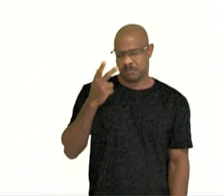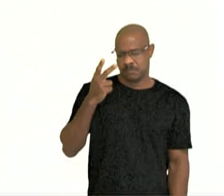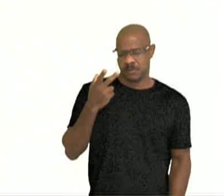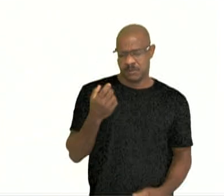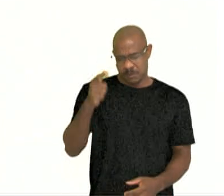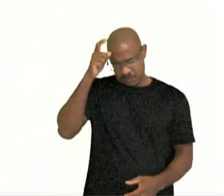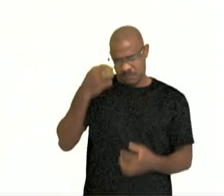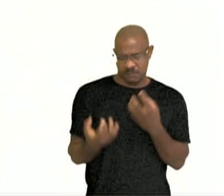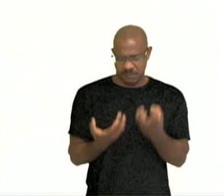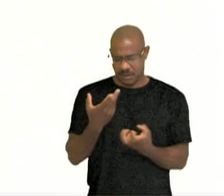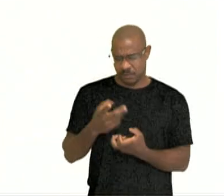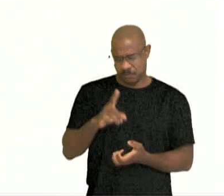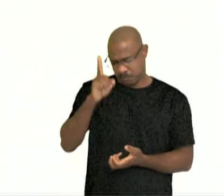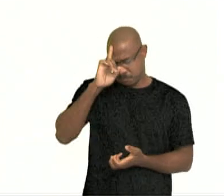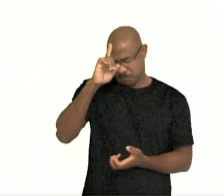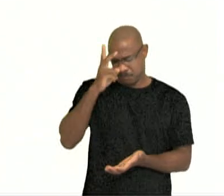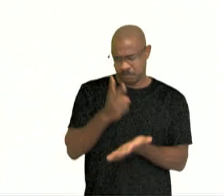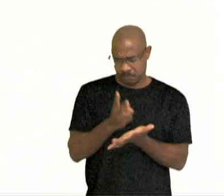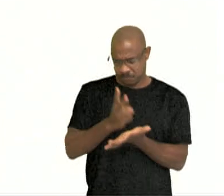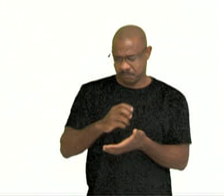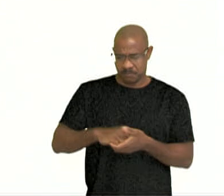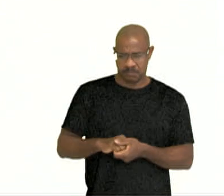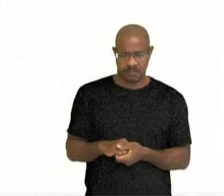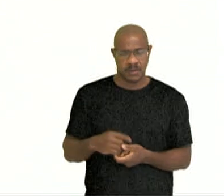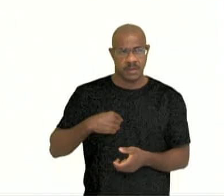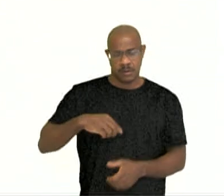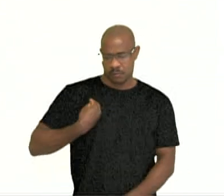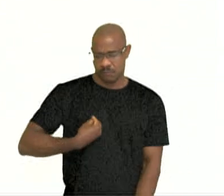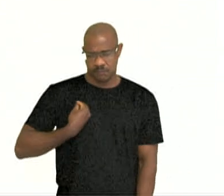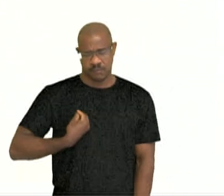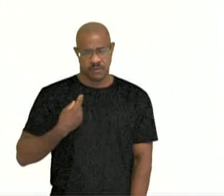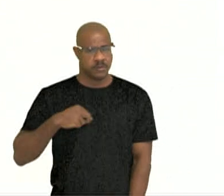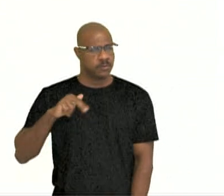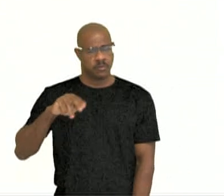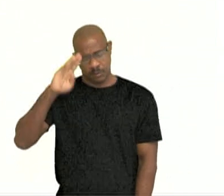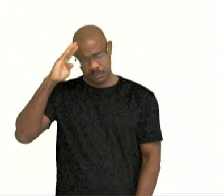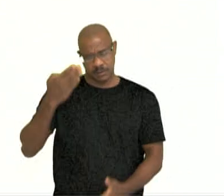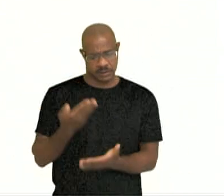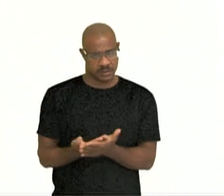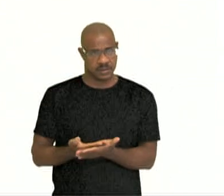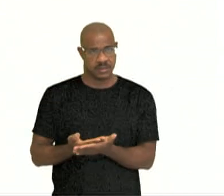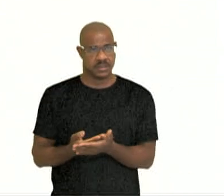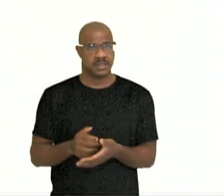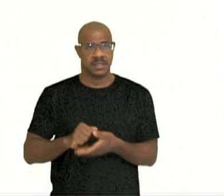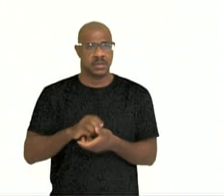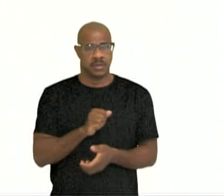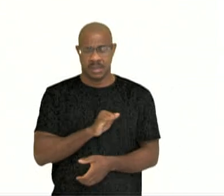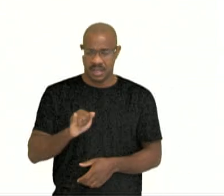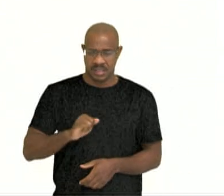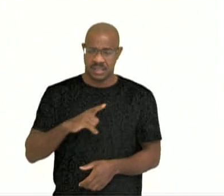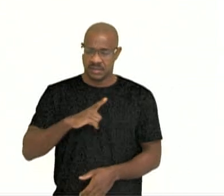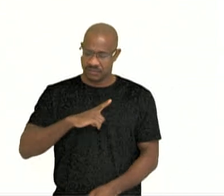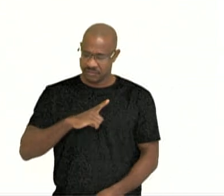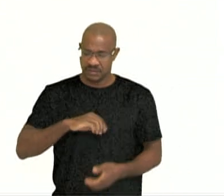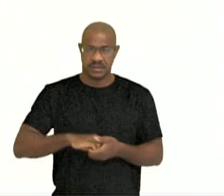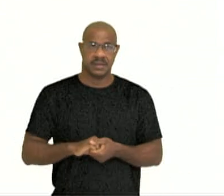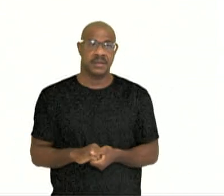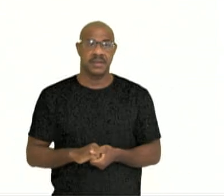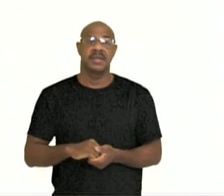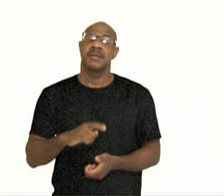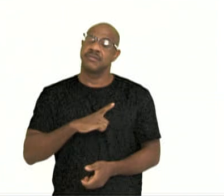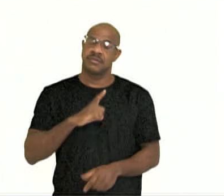para mim? Ó triste, enquanto vivi, nunca criei que o aí havia, tive